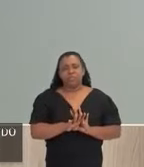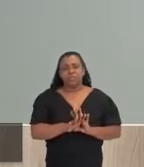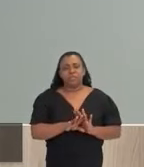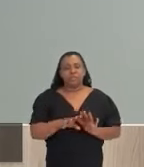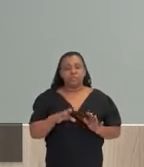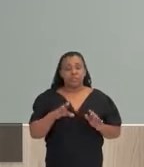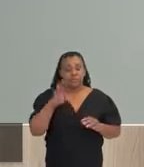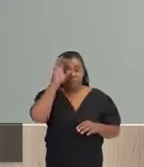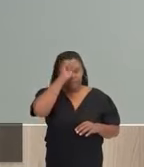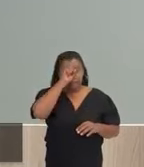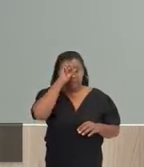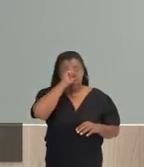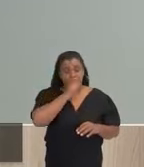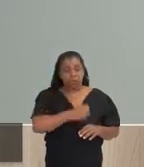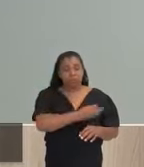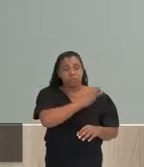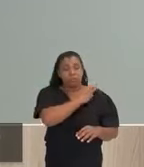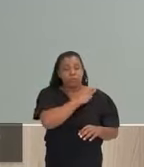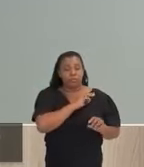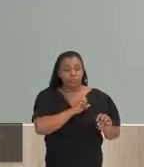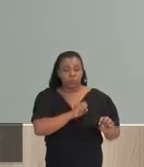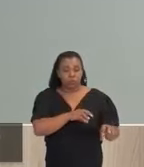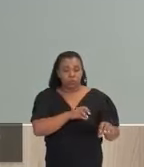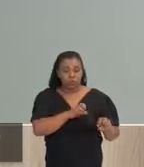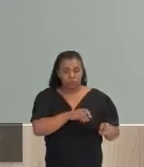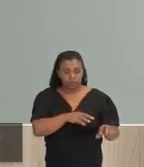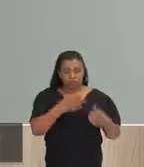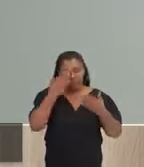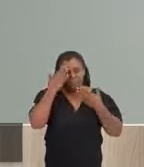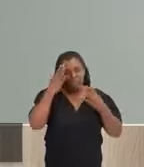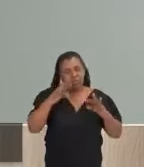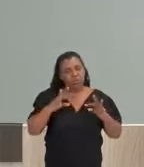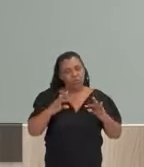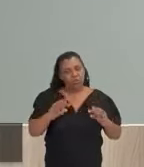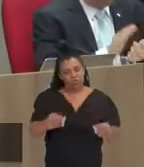médio regular. Muito obrigada a todos. Um bom evento.